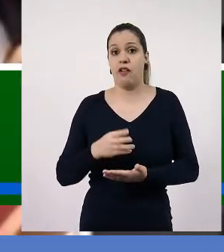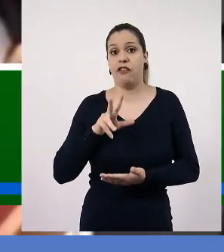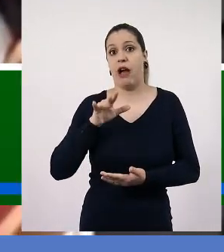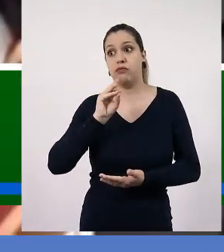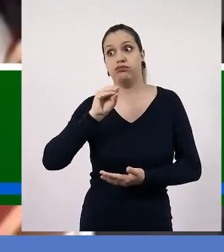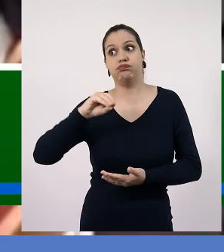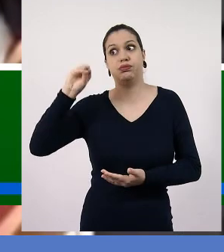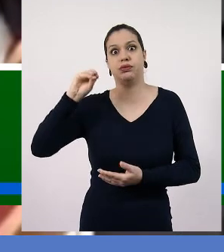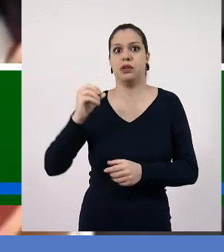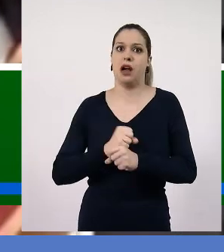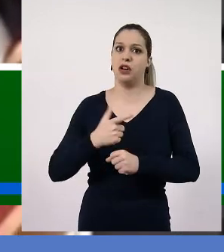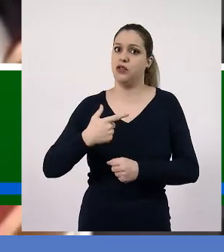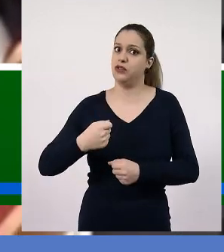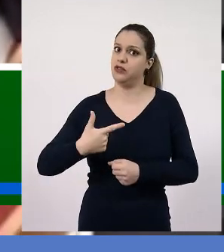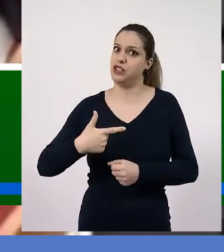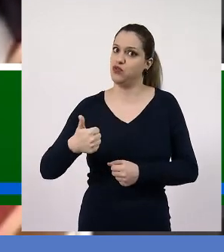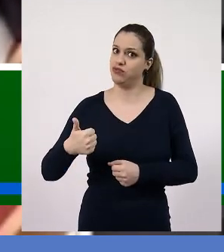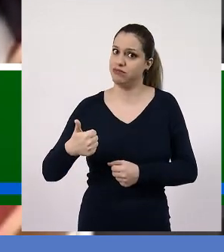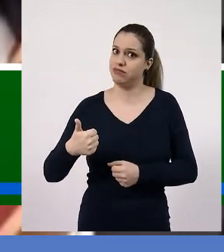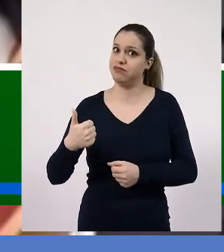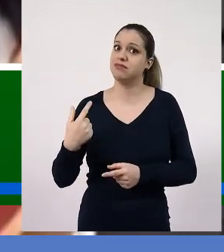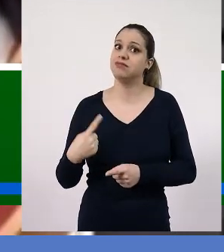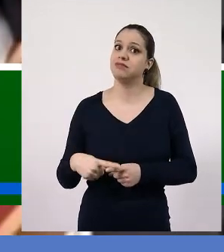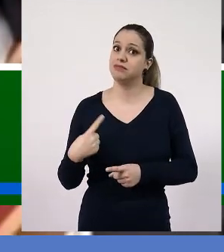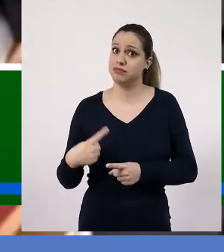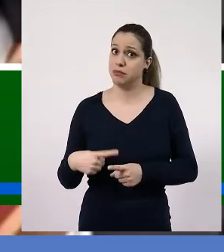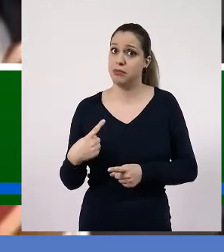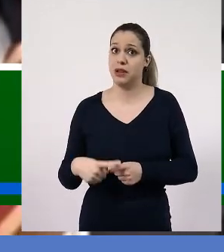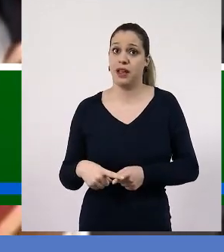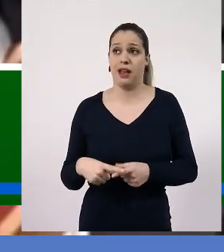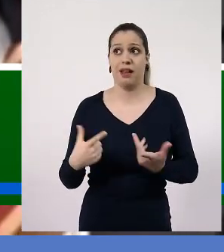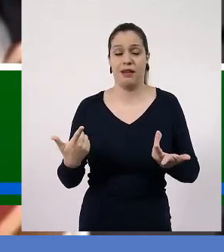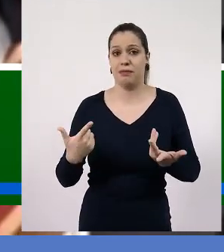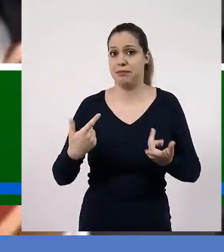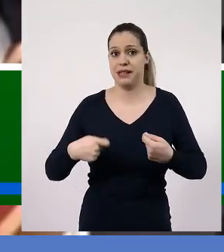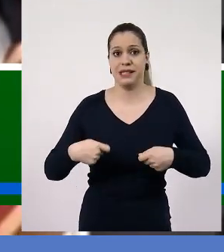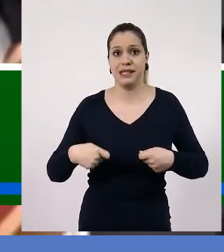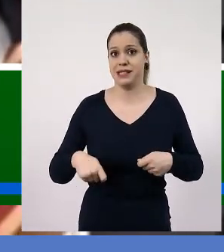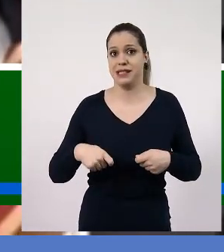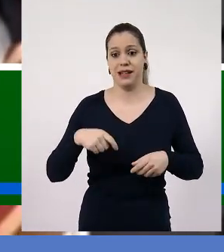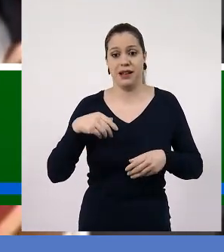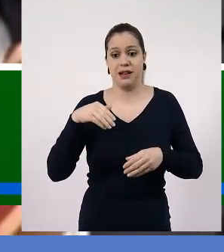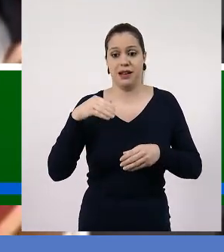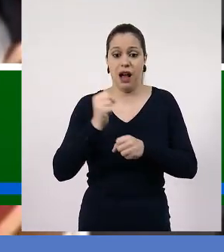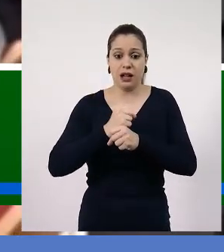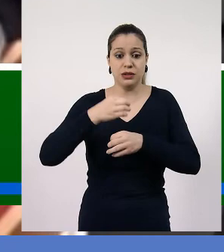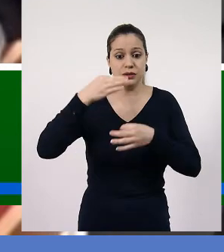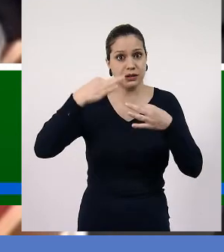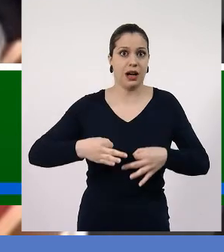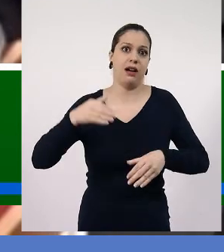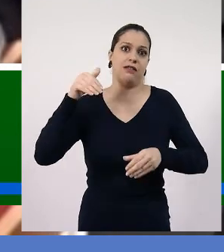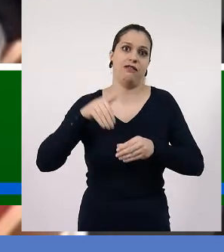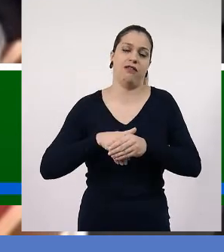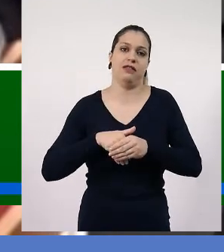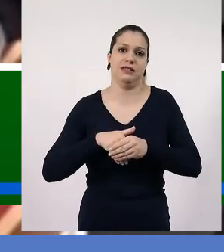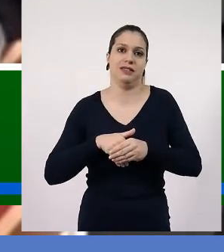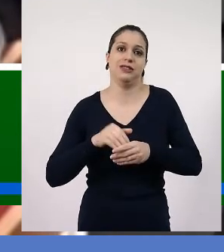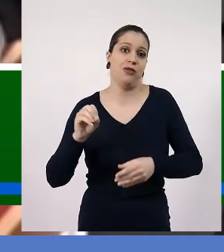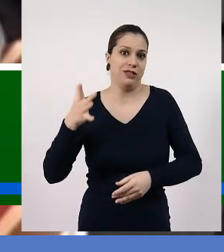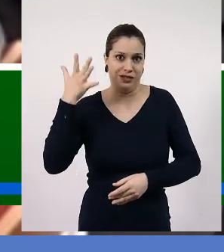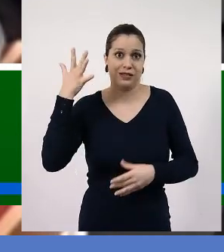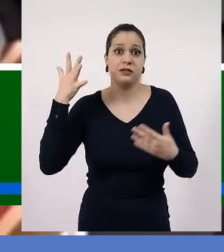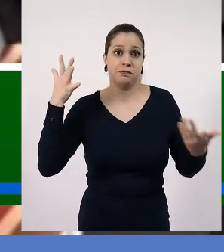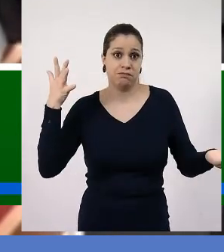ano, devido também ao início do ano legislativo e o orçamentário, né,